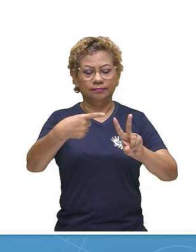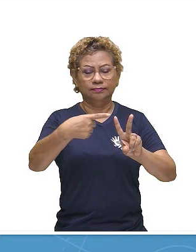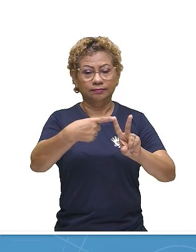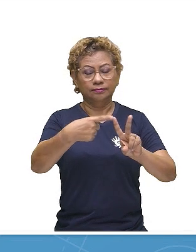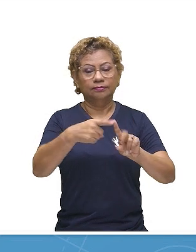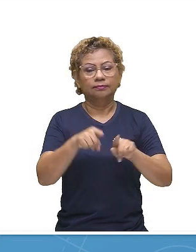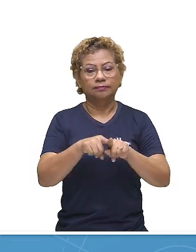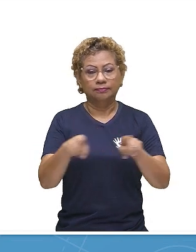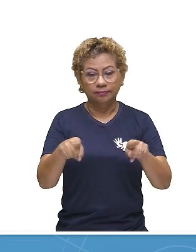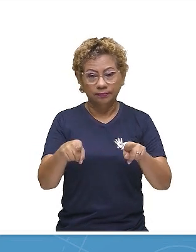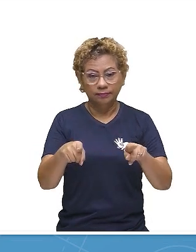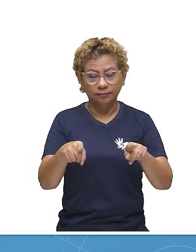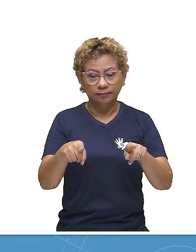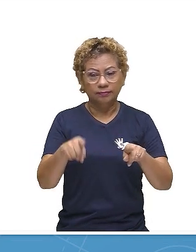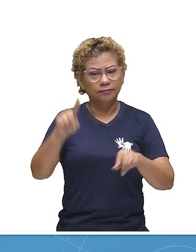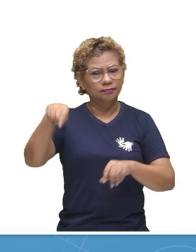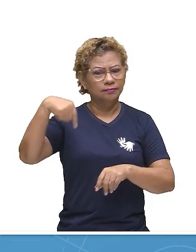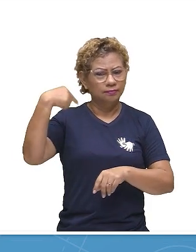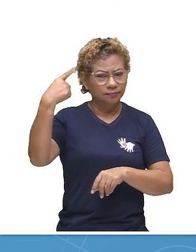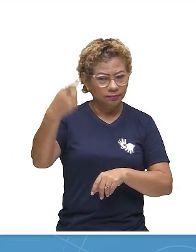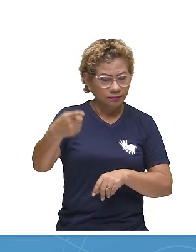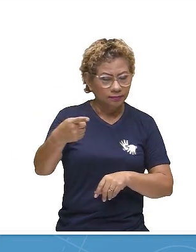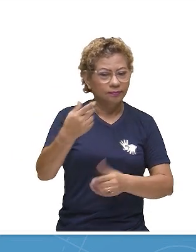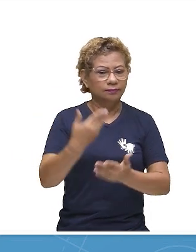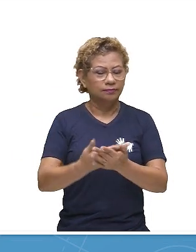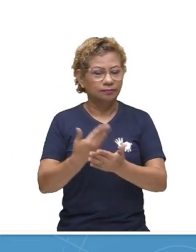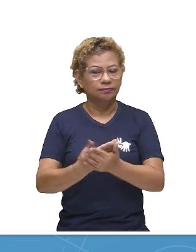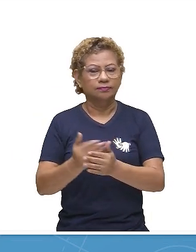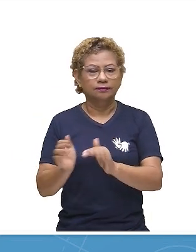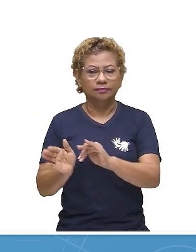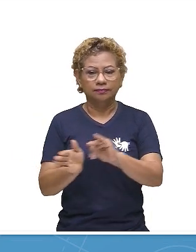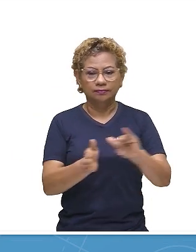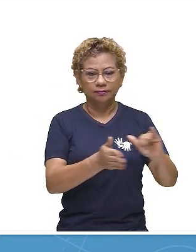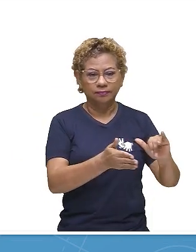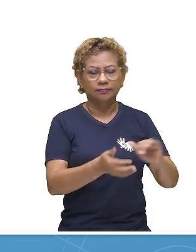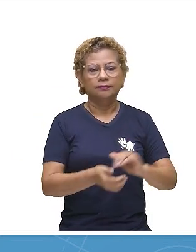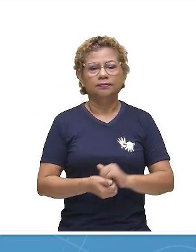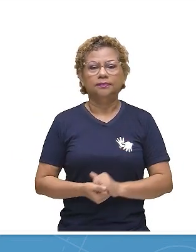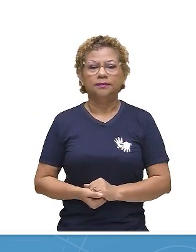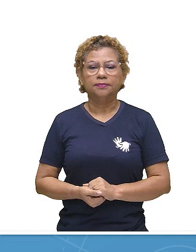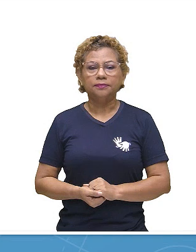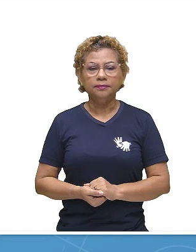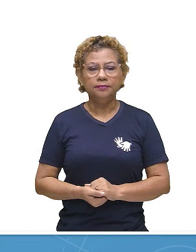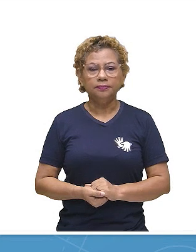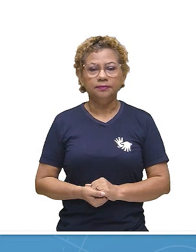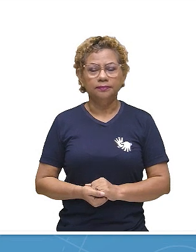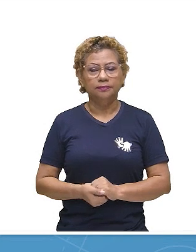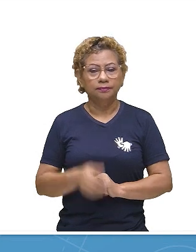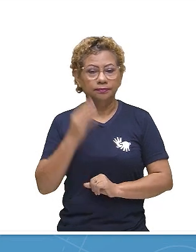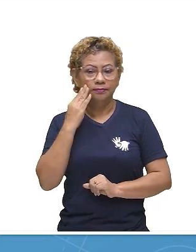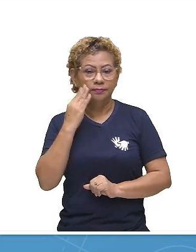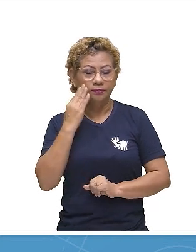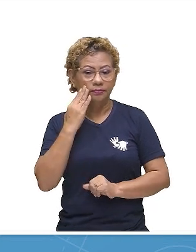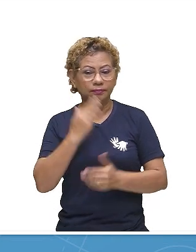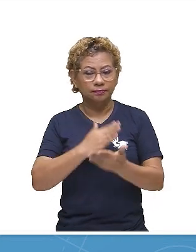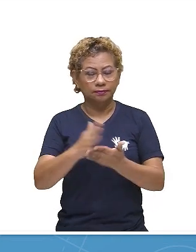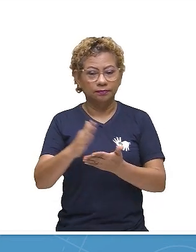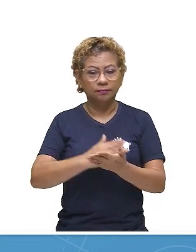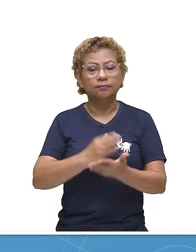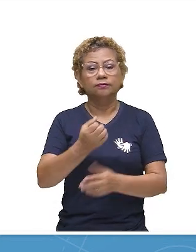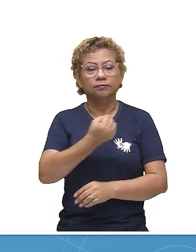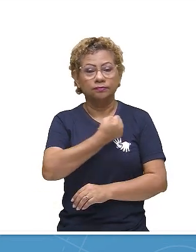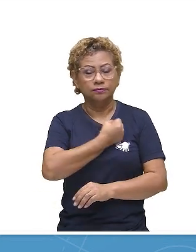sucessivamente. Mas isso são cenas para o próximo episódio. Então vamos ver aqui algumas propriedades da radiciação,